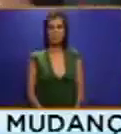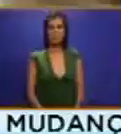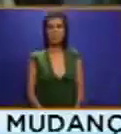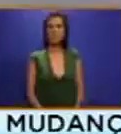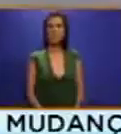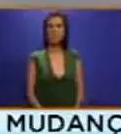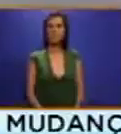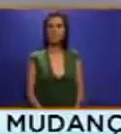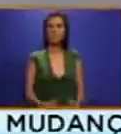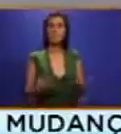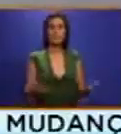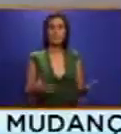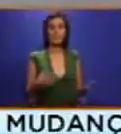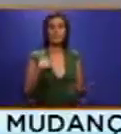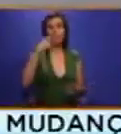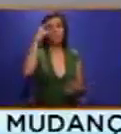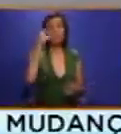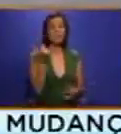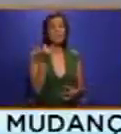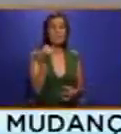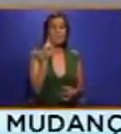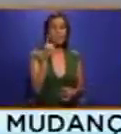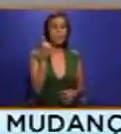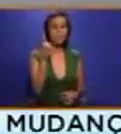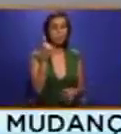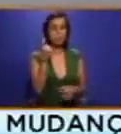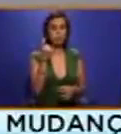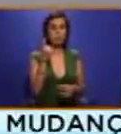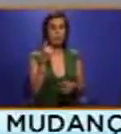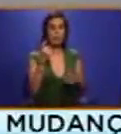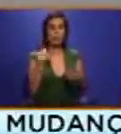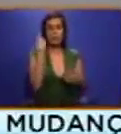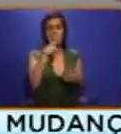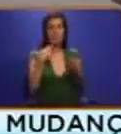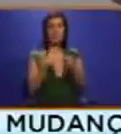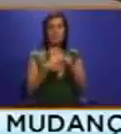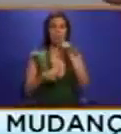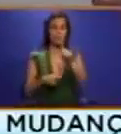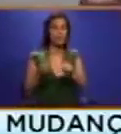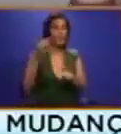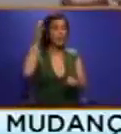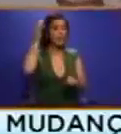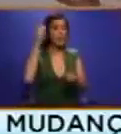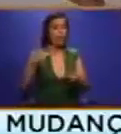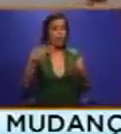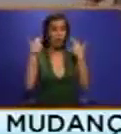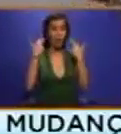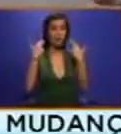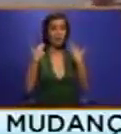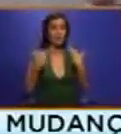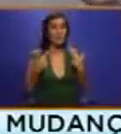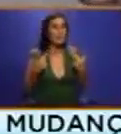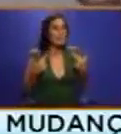inverno e agora vamos então paraos sapatos que é o que está a faltar Agora para completar o visual e depois não temos o corte de cabelo